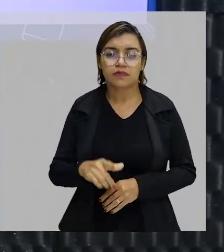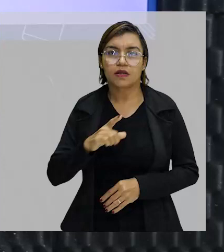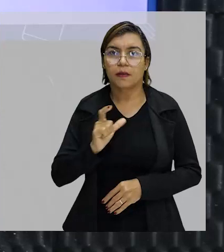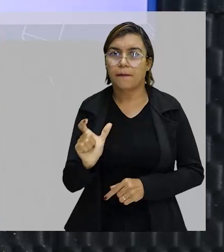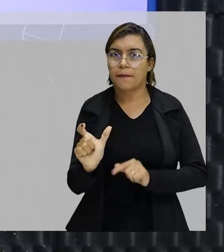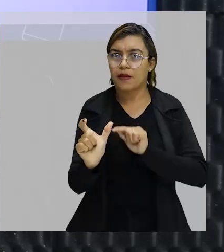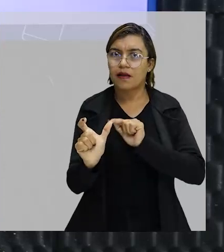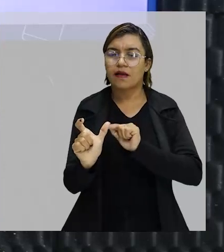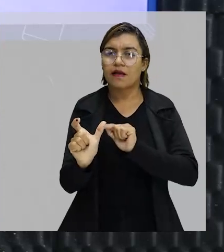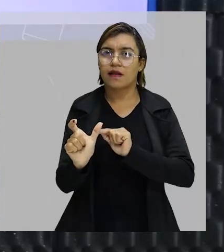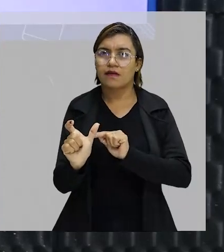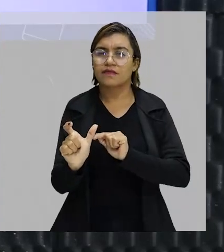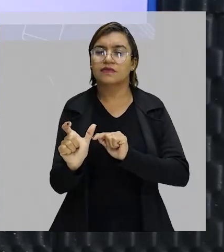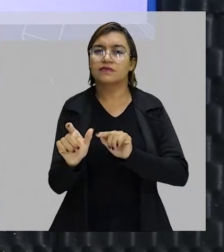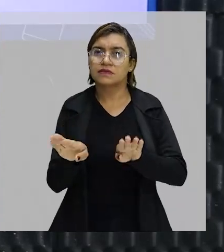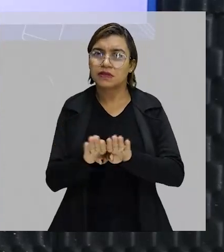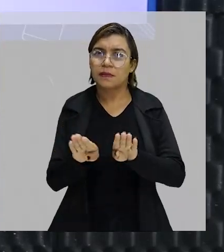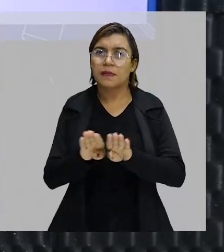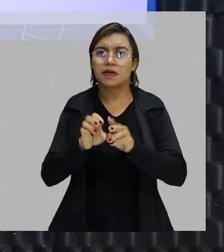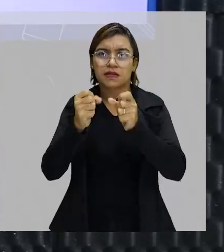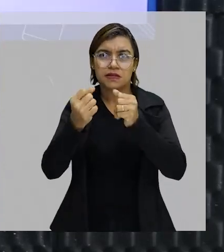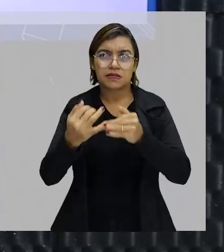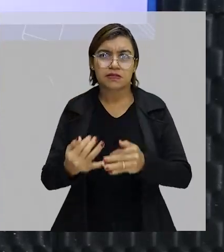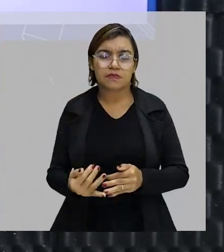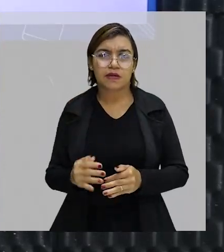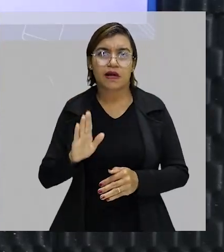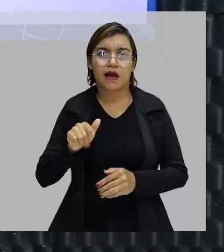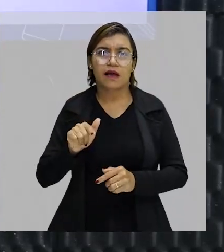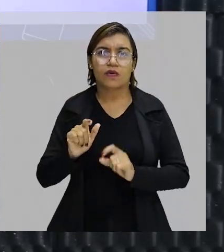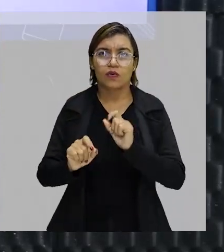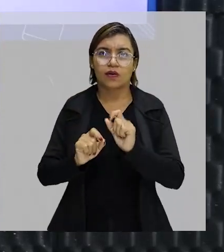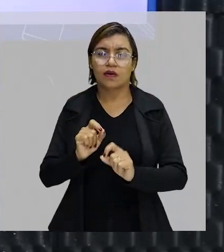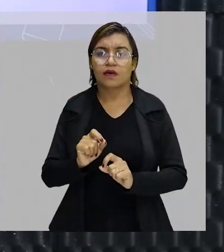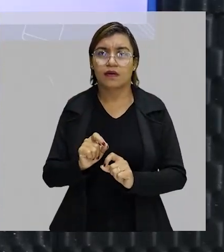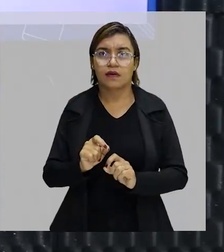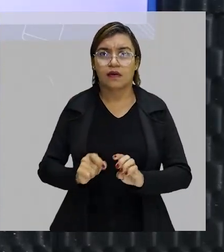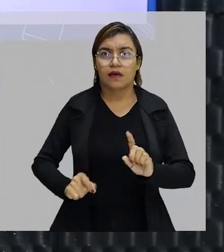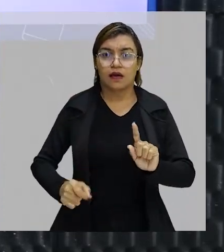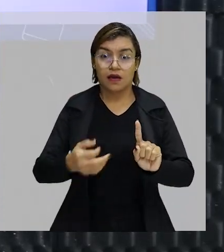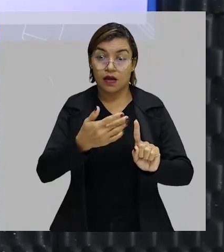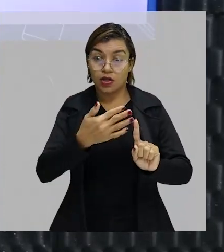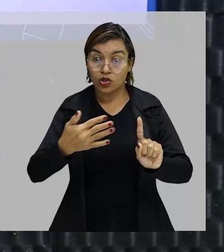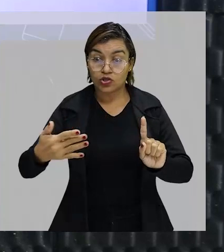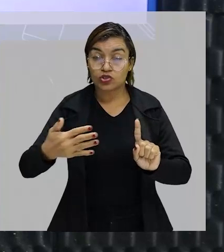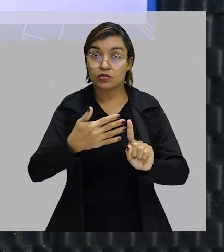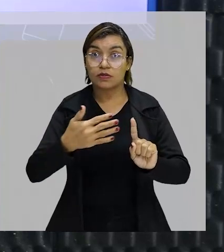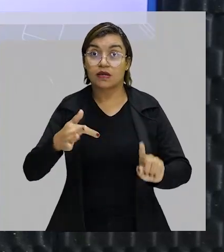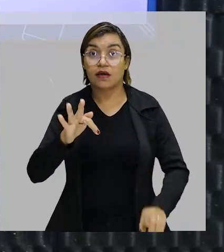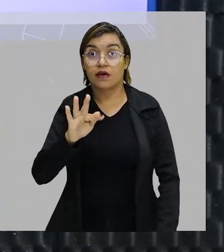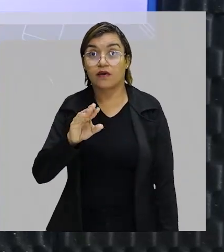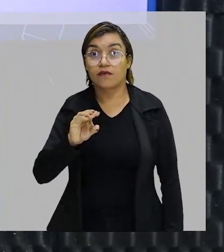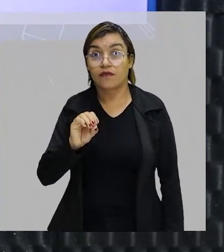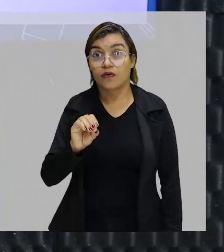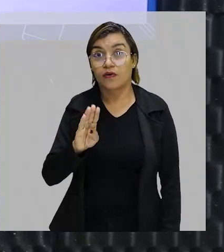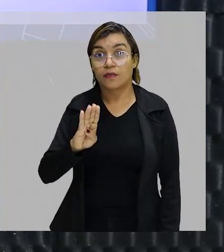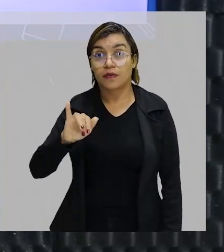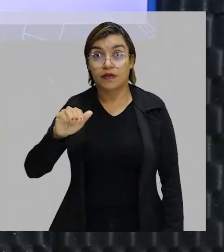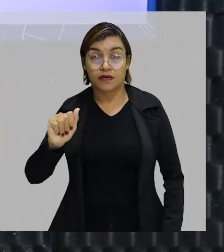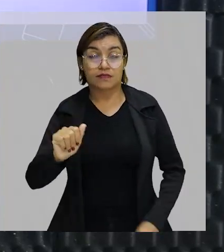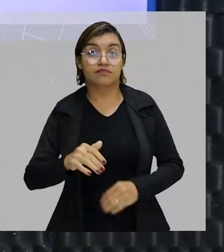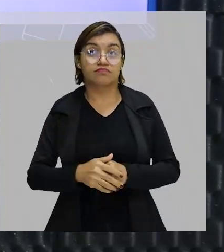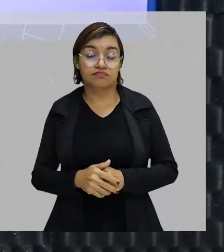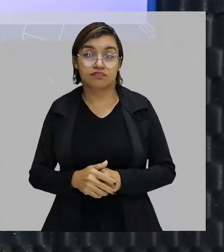do que esse, que engloba mais categorias, chamado de LGBTfobia, certo? E aí, quando você